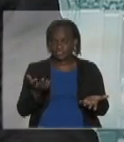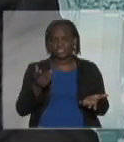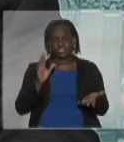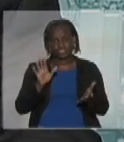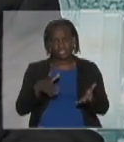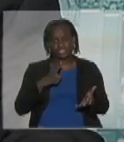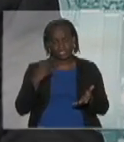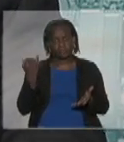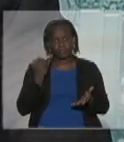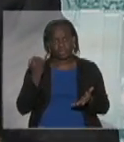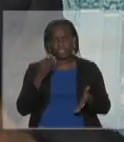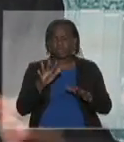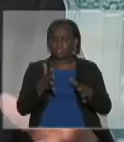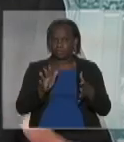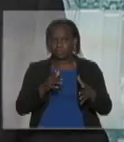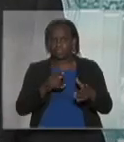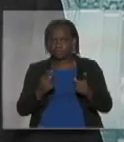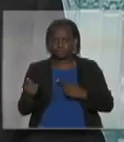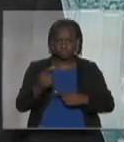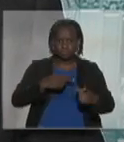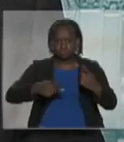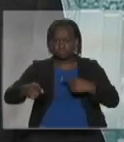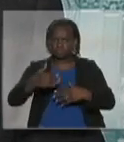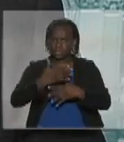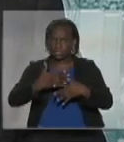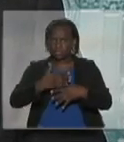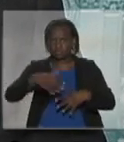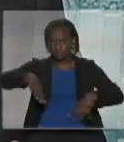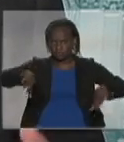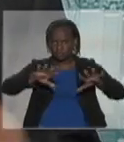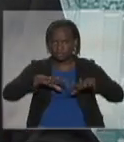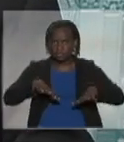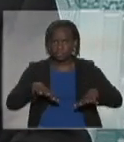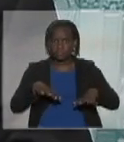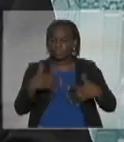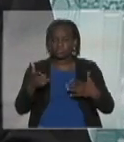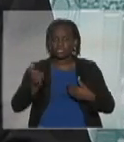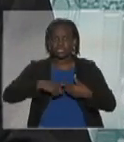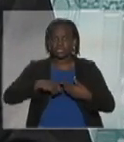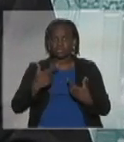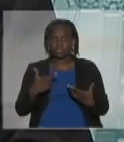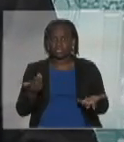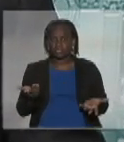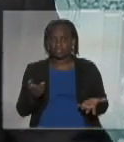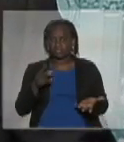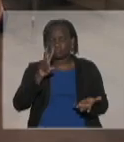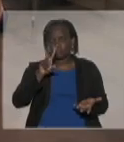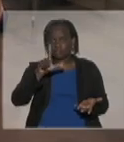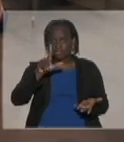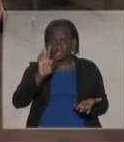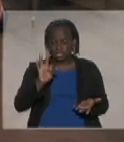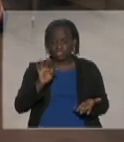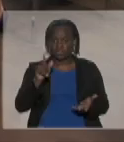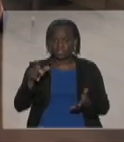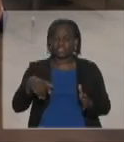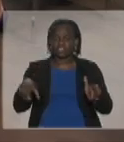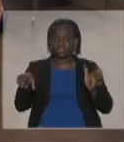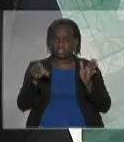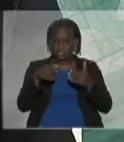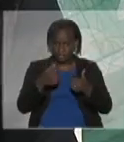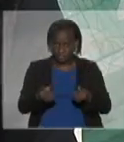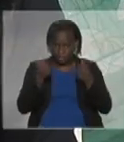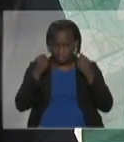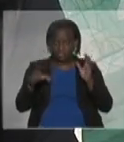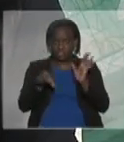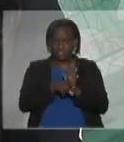tende a ter uma importância razoável na circulação no centro da cidade. Não há integração. O VLT, cada vez que você